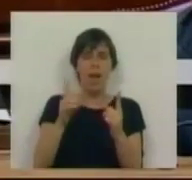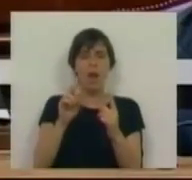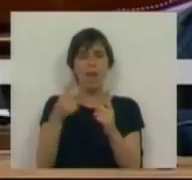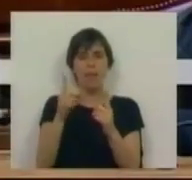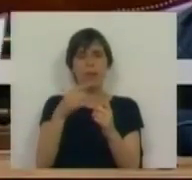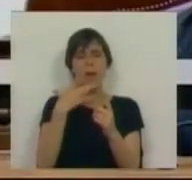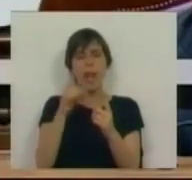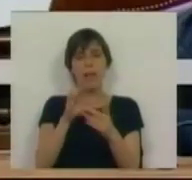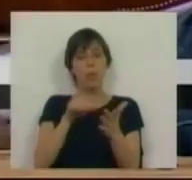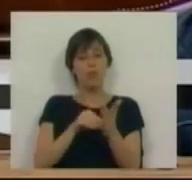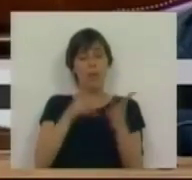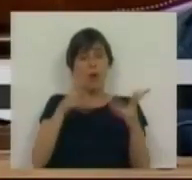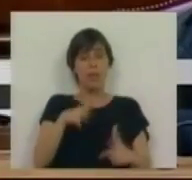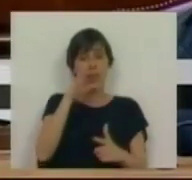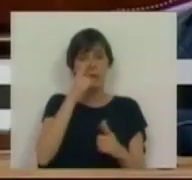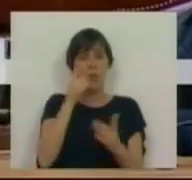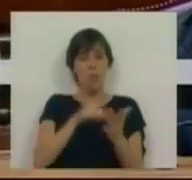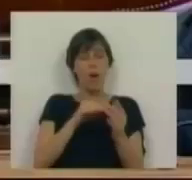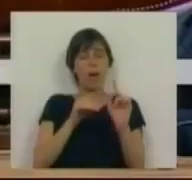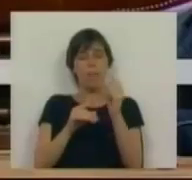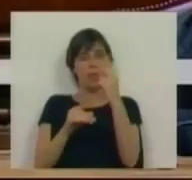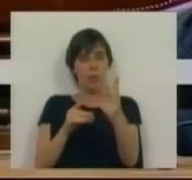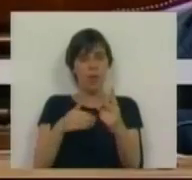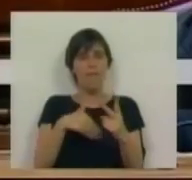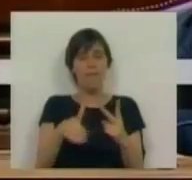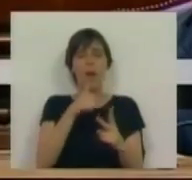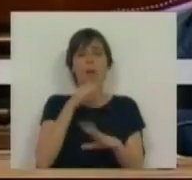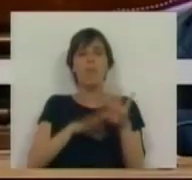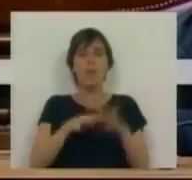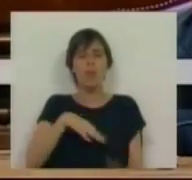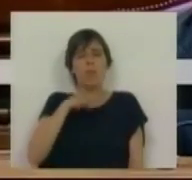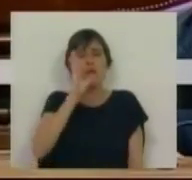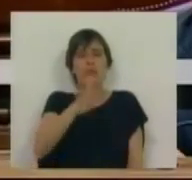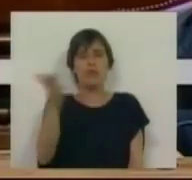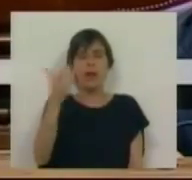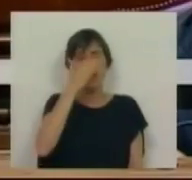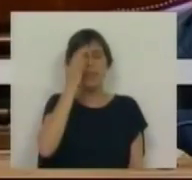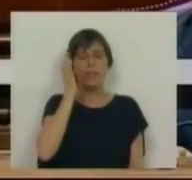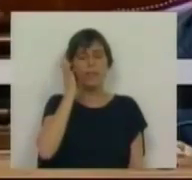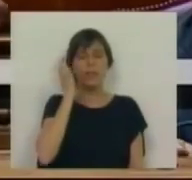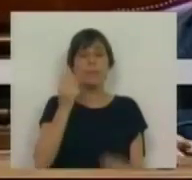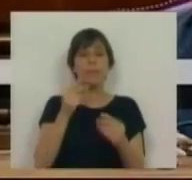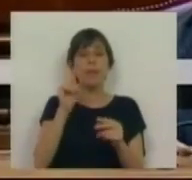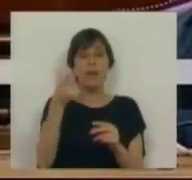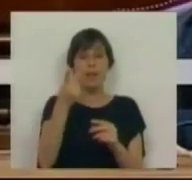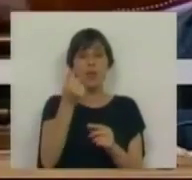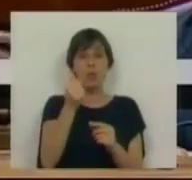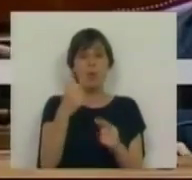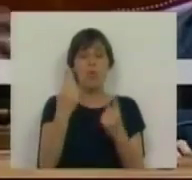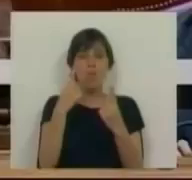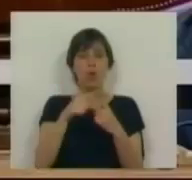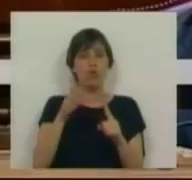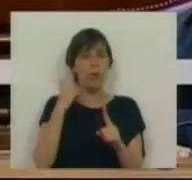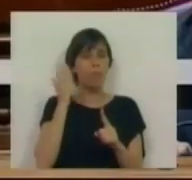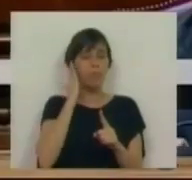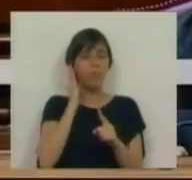constava do Orçamento de Estado. Mas vai. E como é que o Governo vai fazer isso? Como eu já disse. Vai repor os dois subsídios. Um